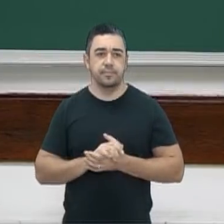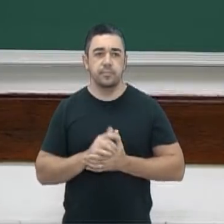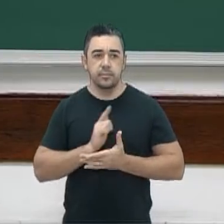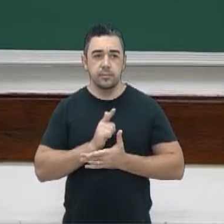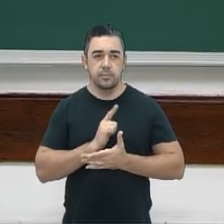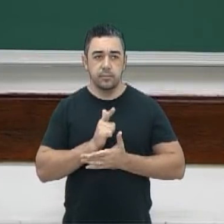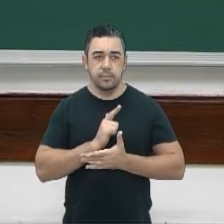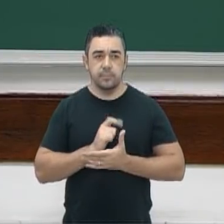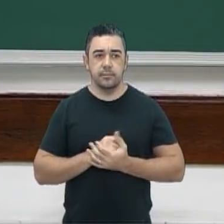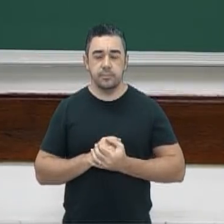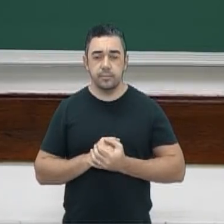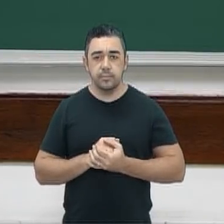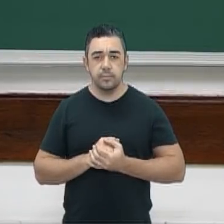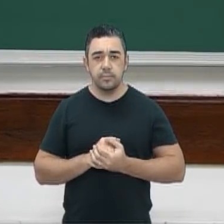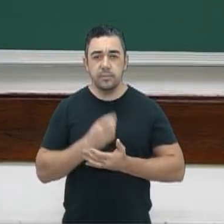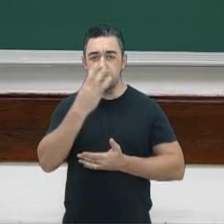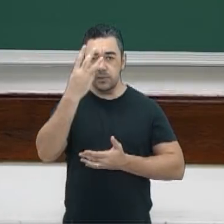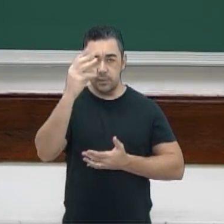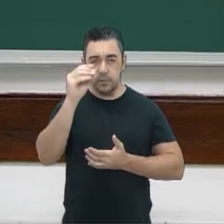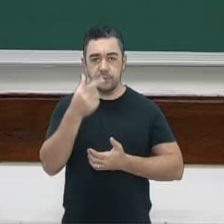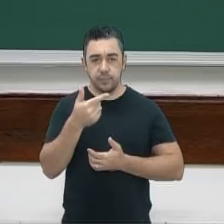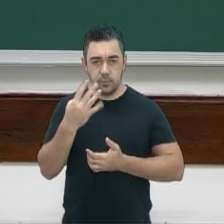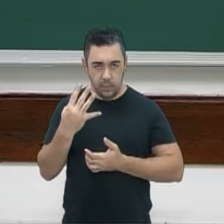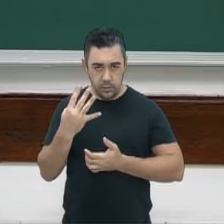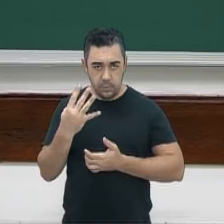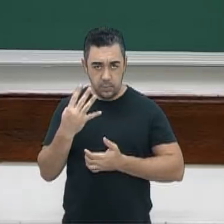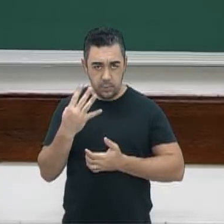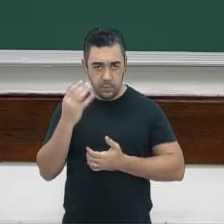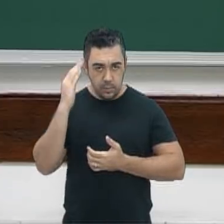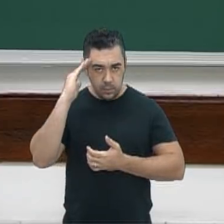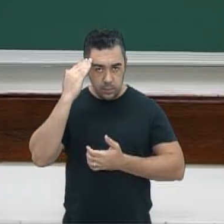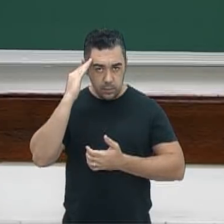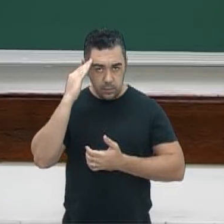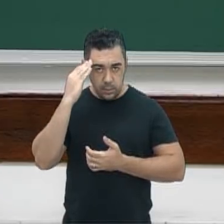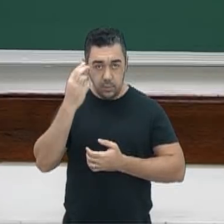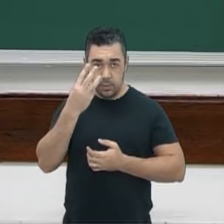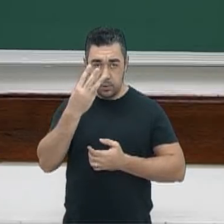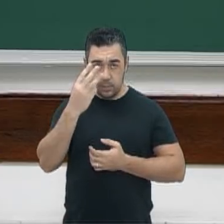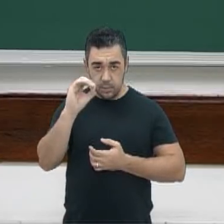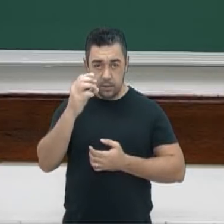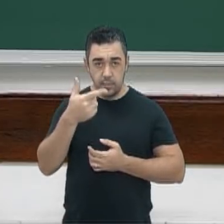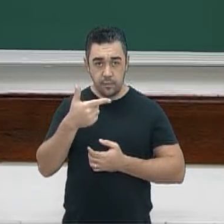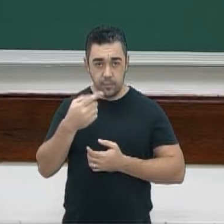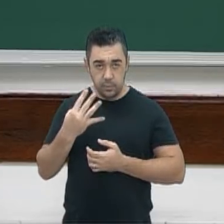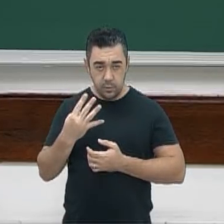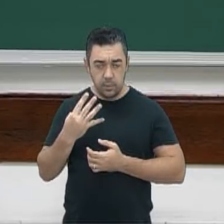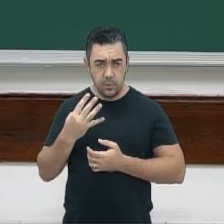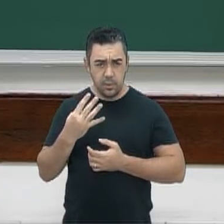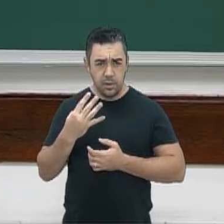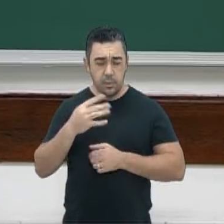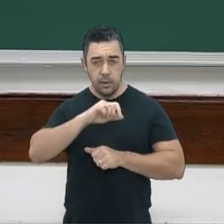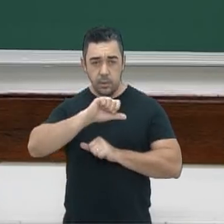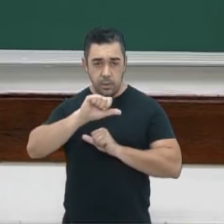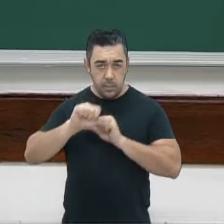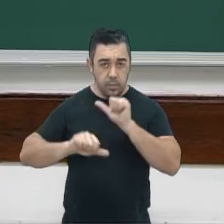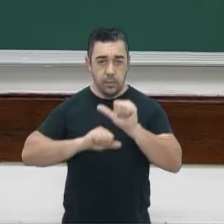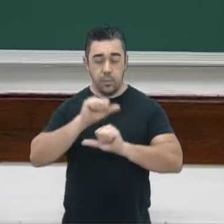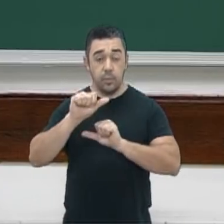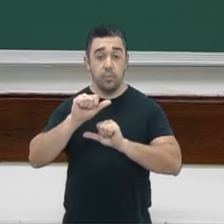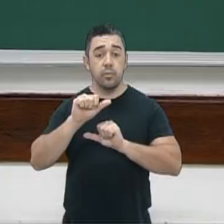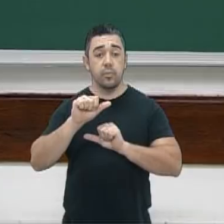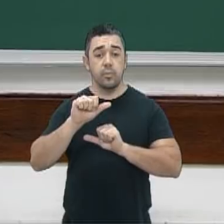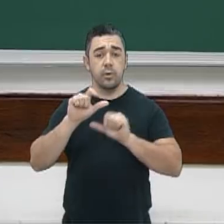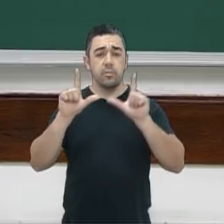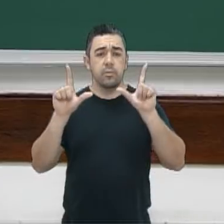uma fração 30, 24 avos, então prestando atenção aqui no 30, 24 avos, para virar uma